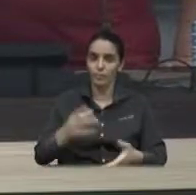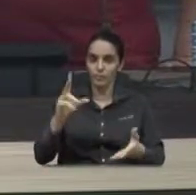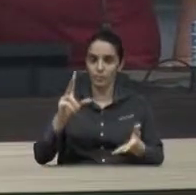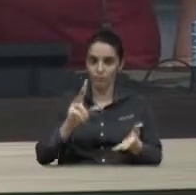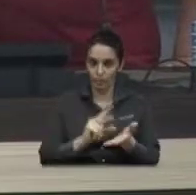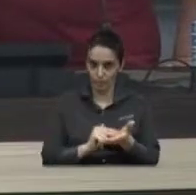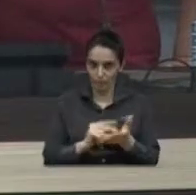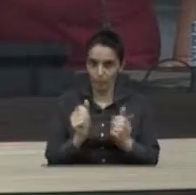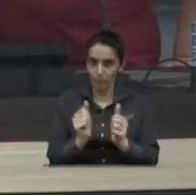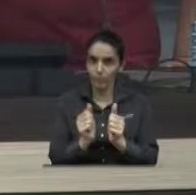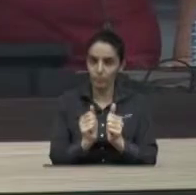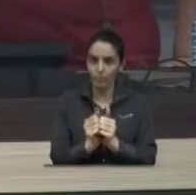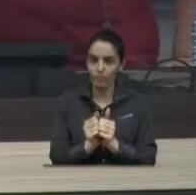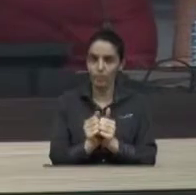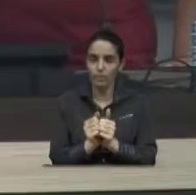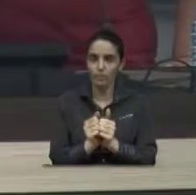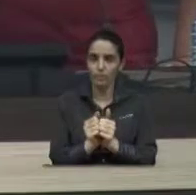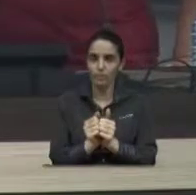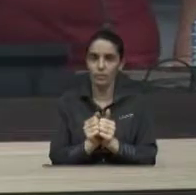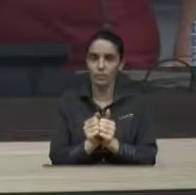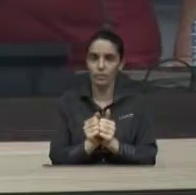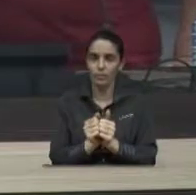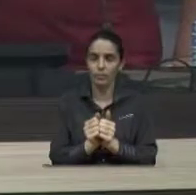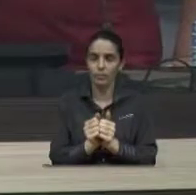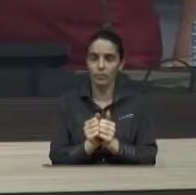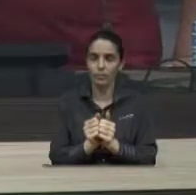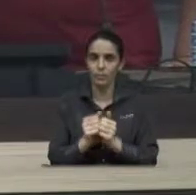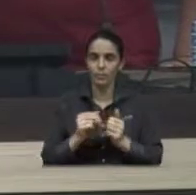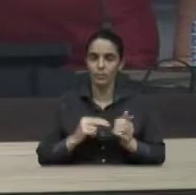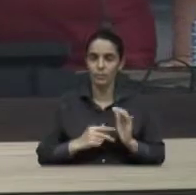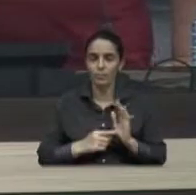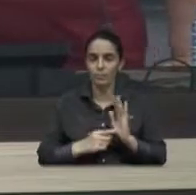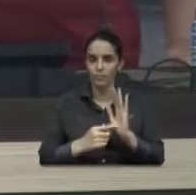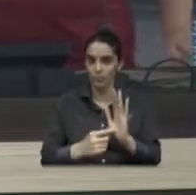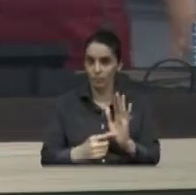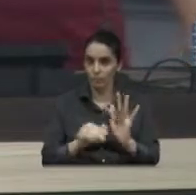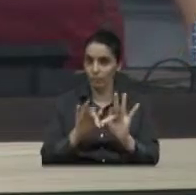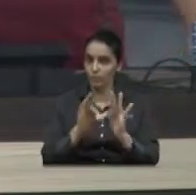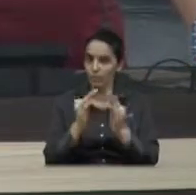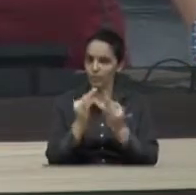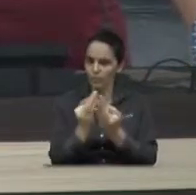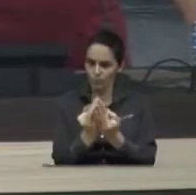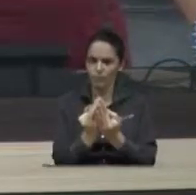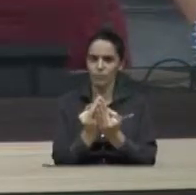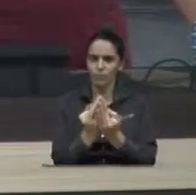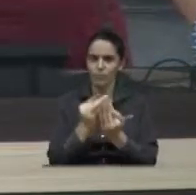anexadas para que possamos fazer jus à família. Seu Moacir,